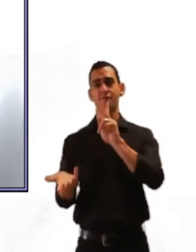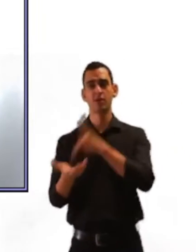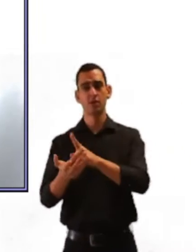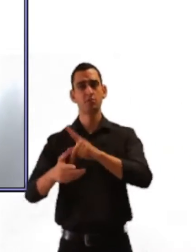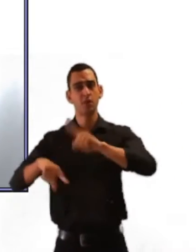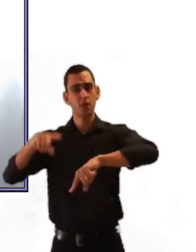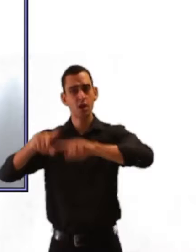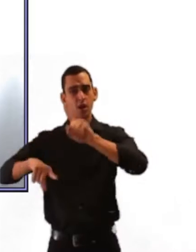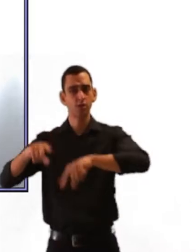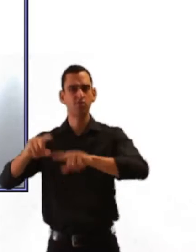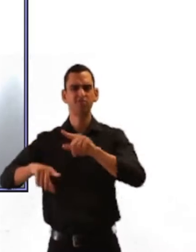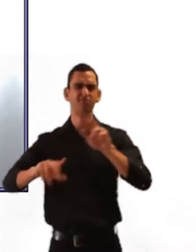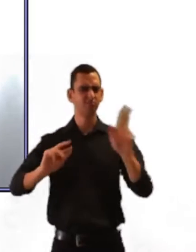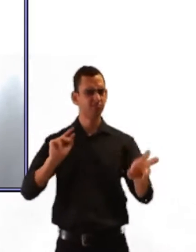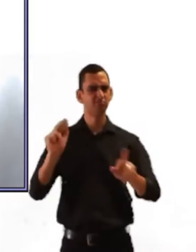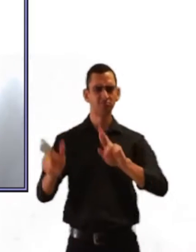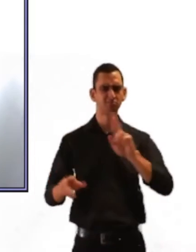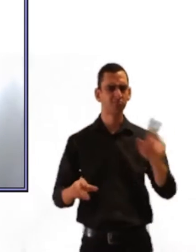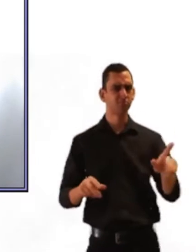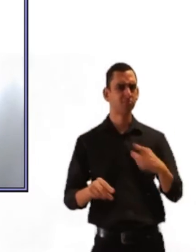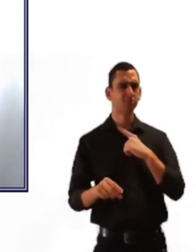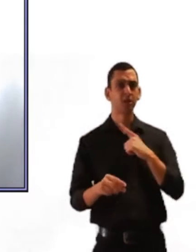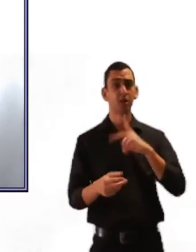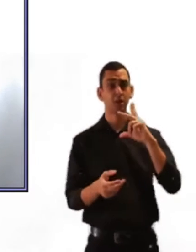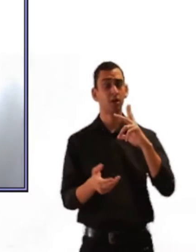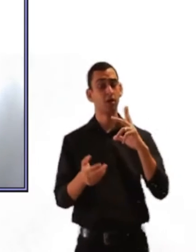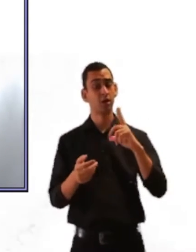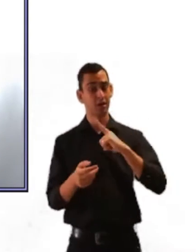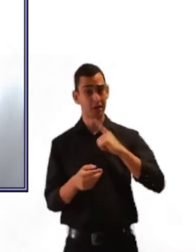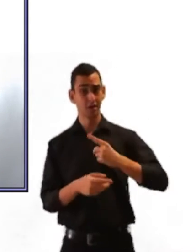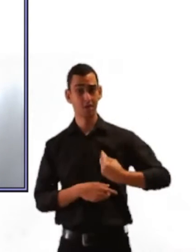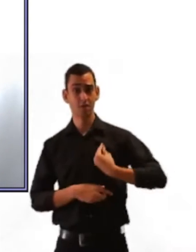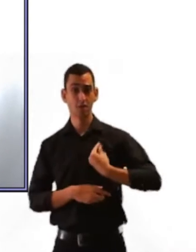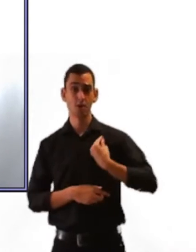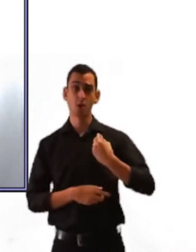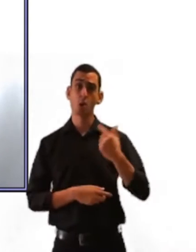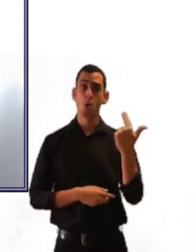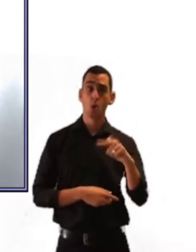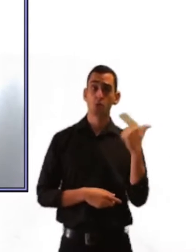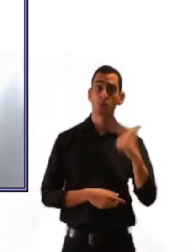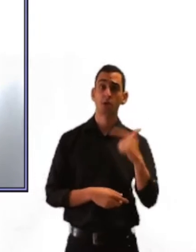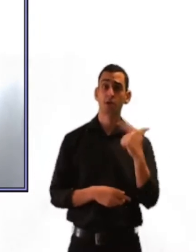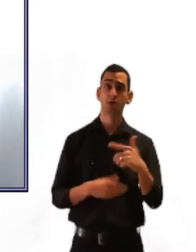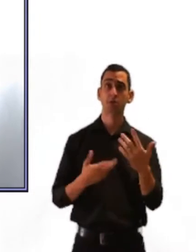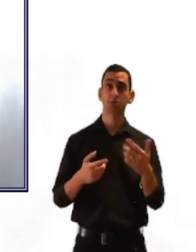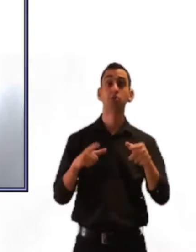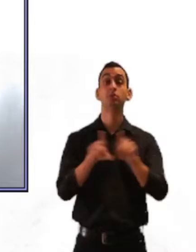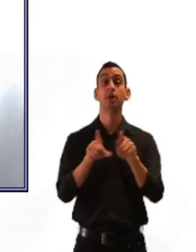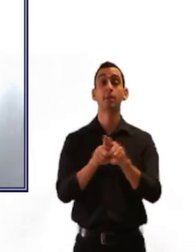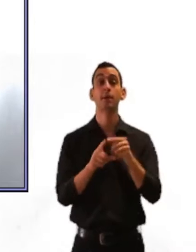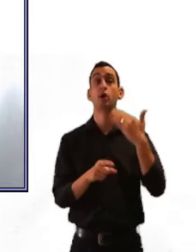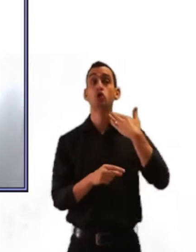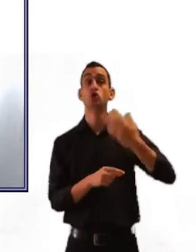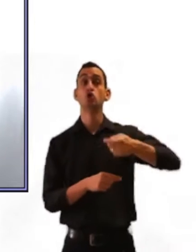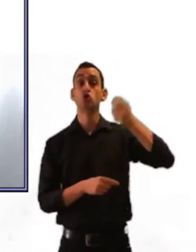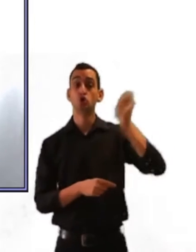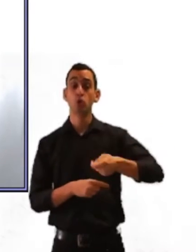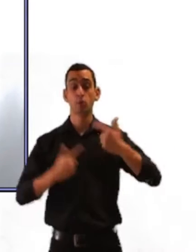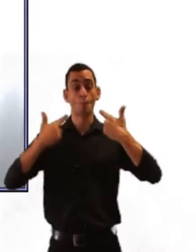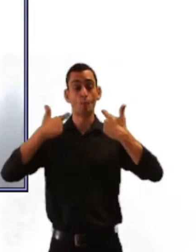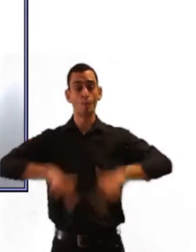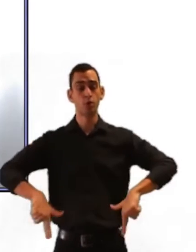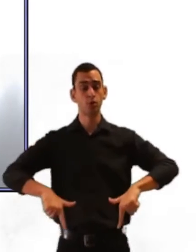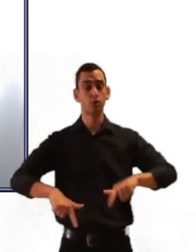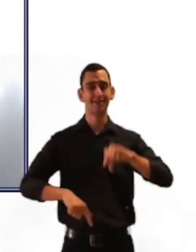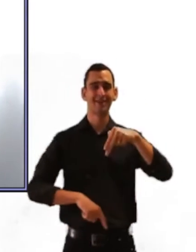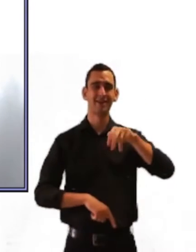formal e verdade real, existe efetivamente? Existe a figura do juiz neutro?